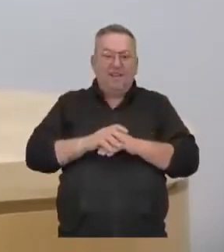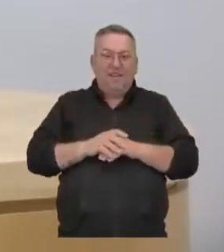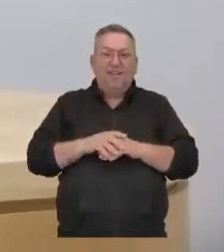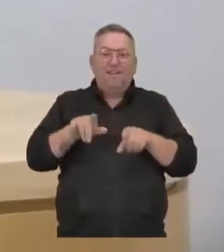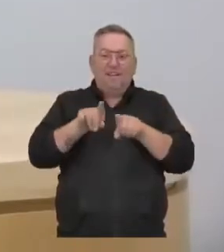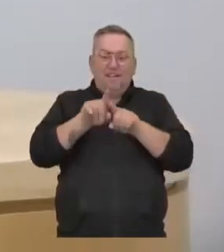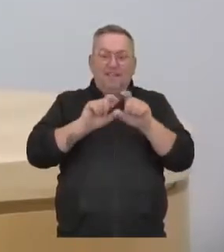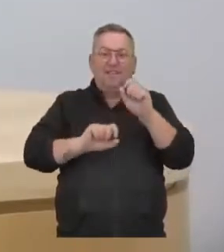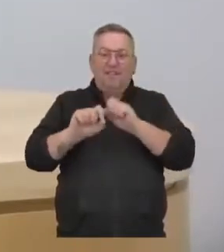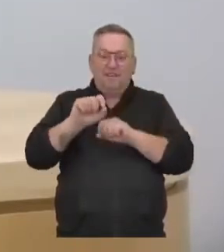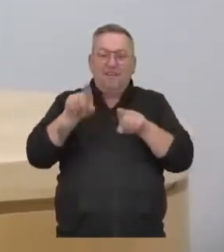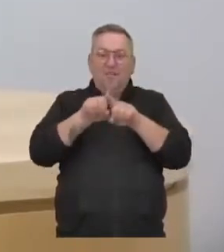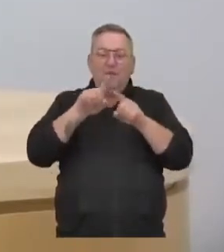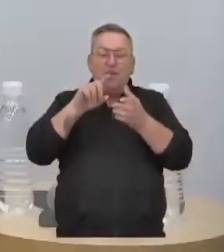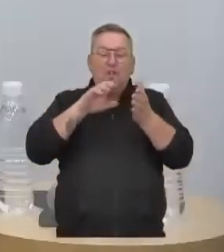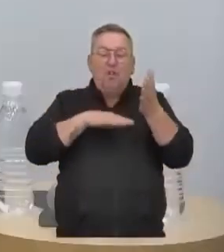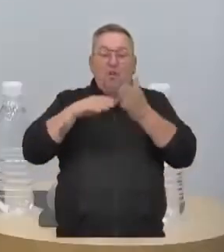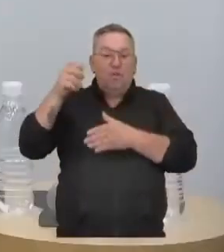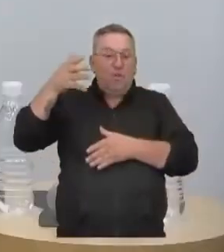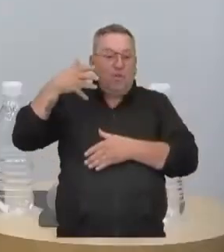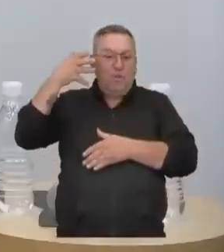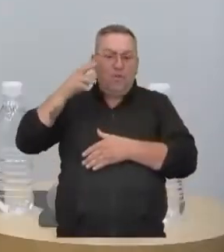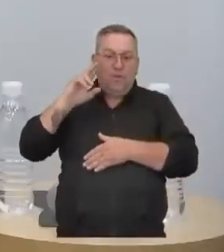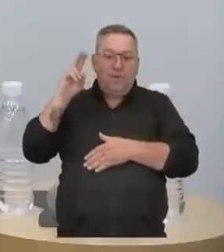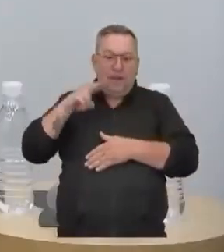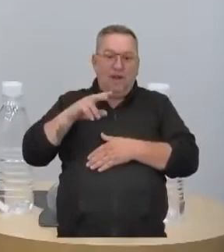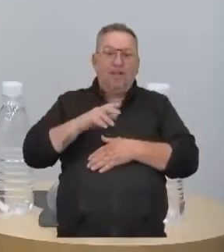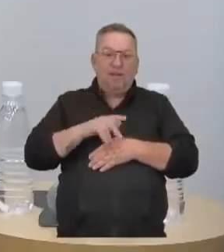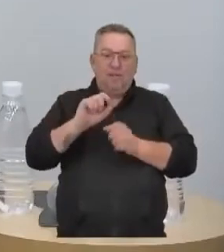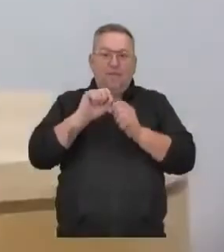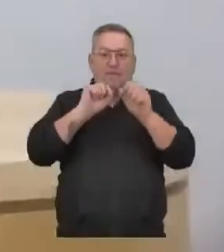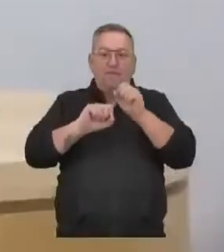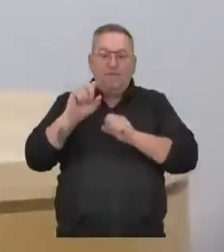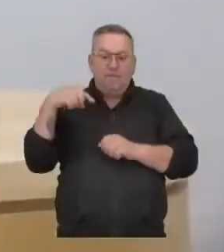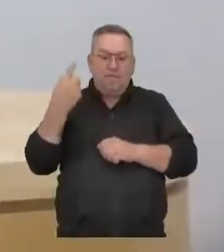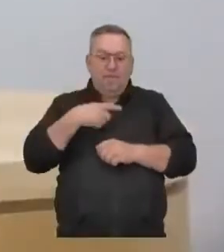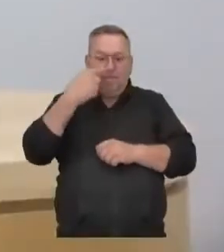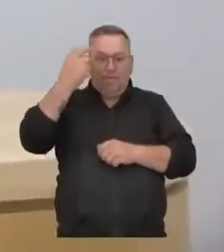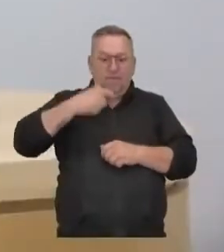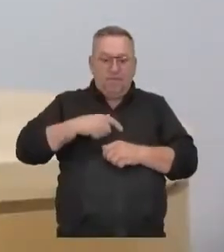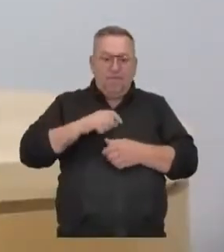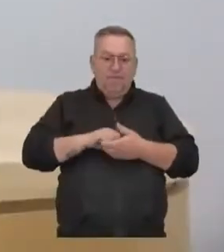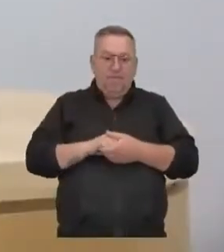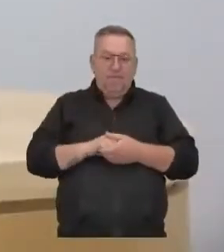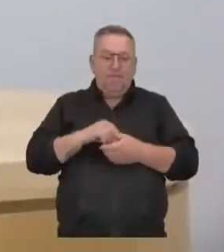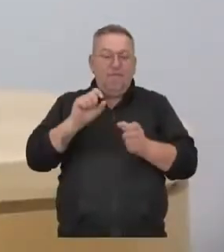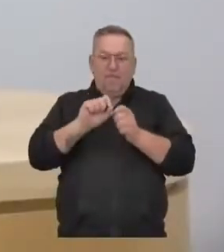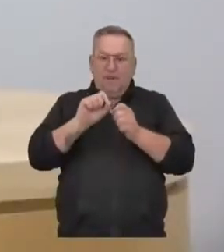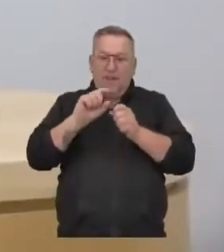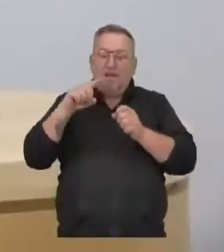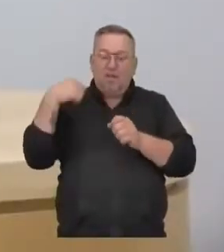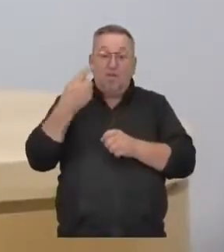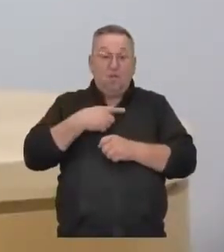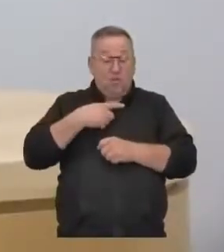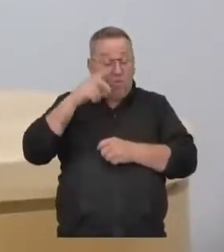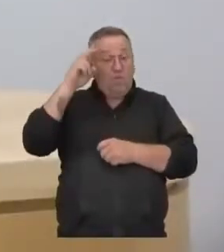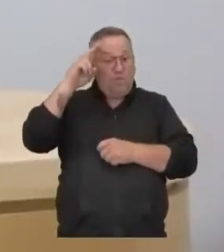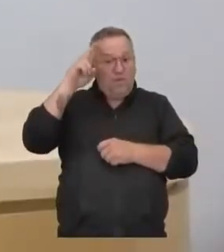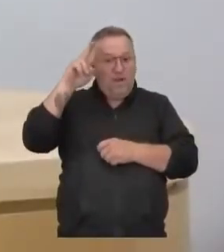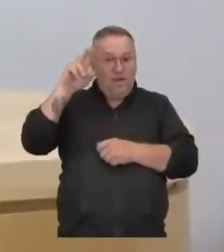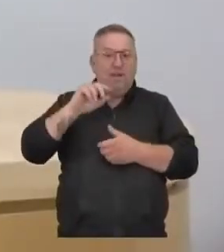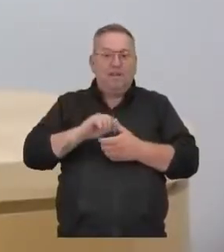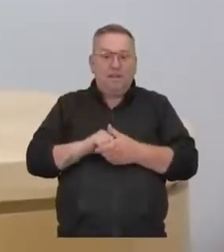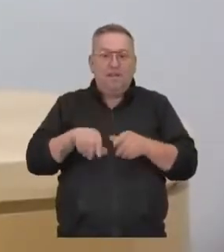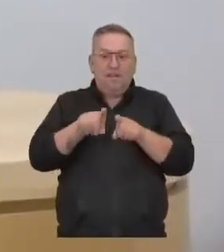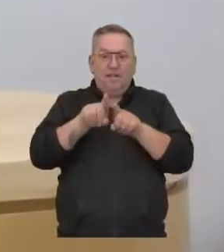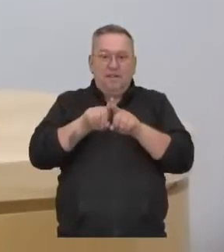esses discursos que nós ouvimos até então, né? Então, nós somos o produto. Não adianta a gente falar que não, porque somos, né?